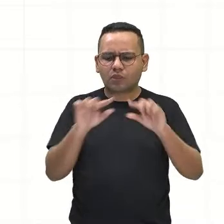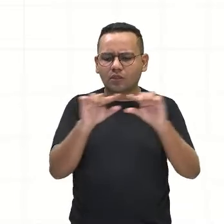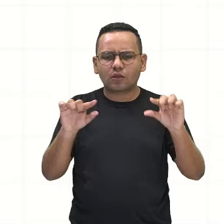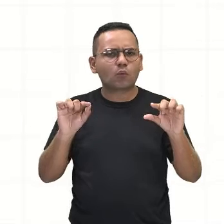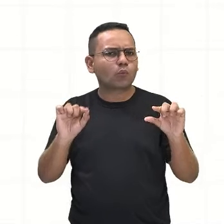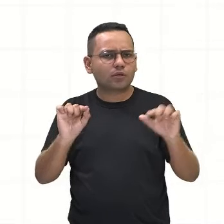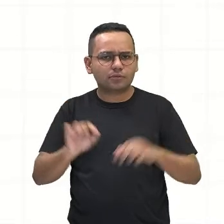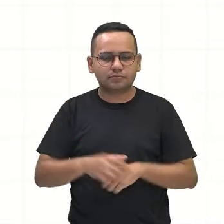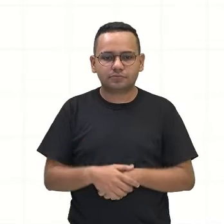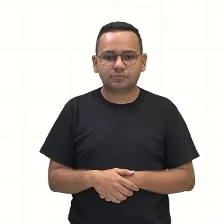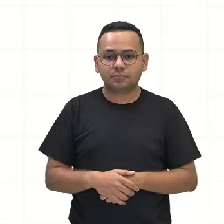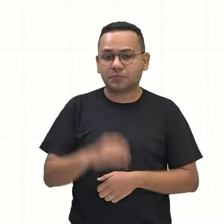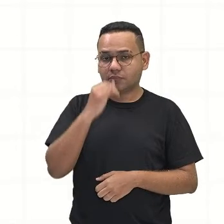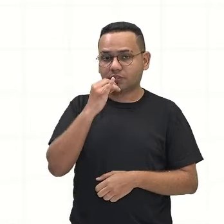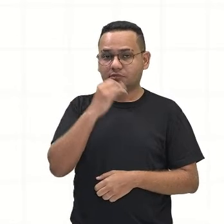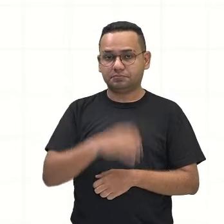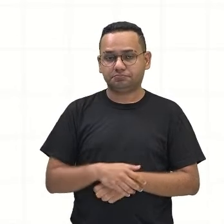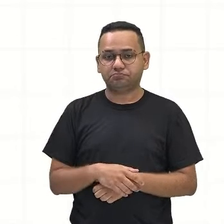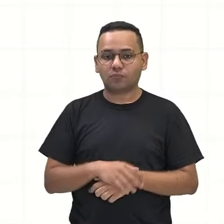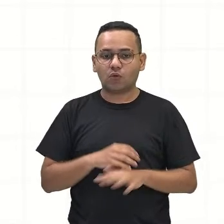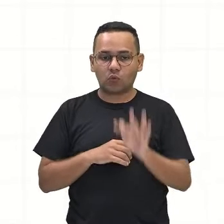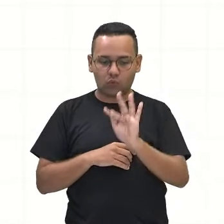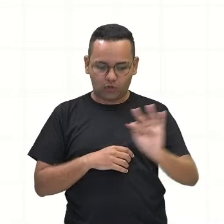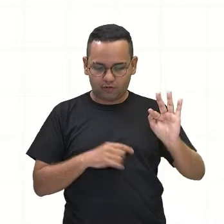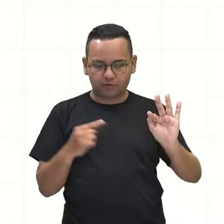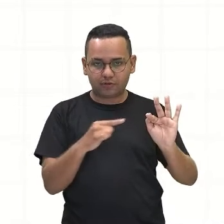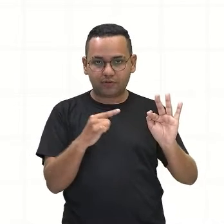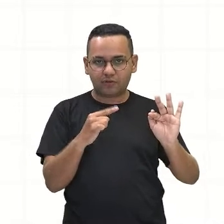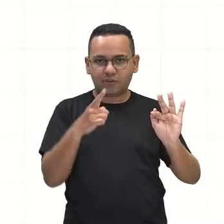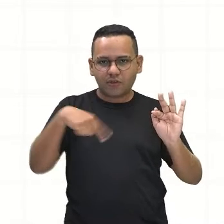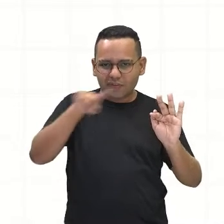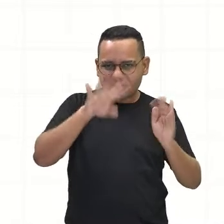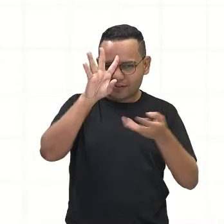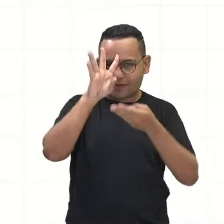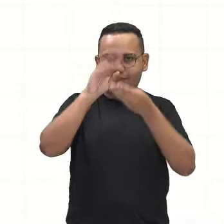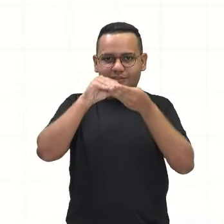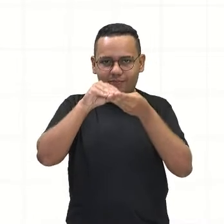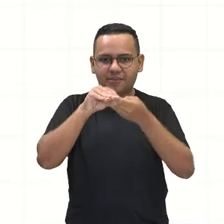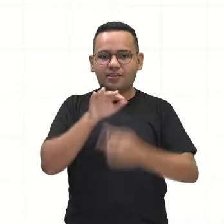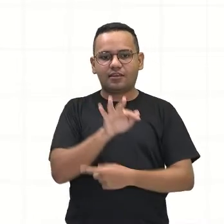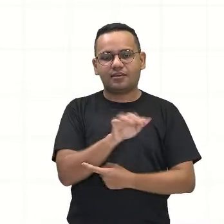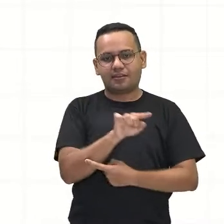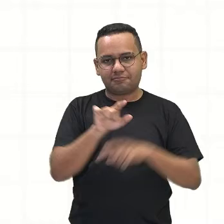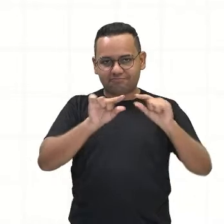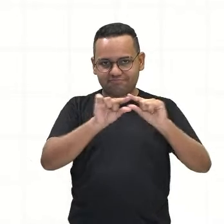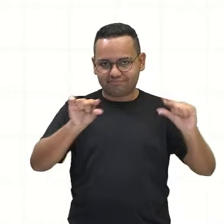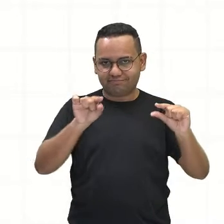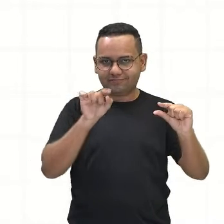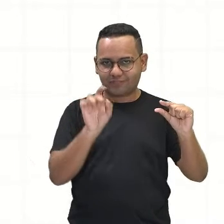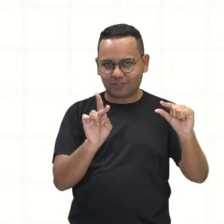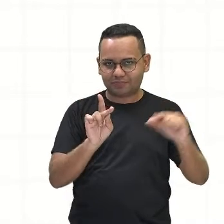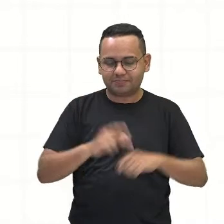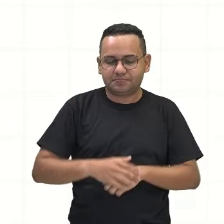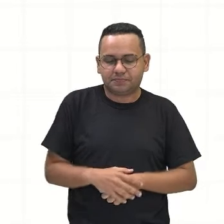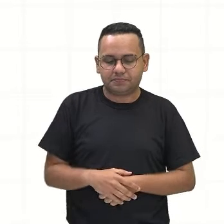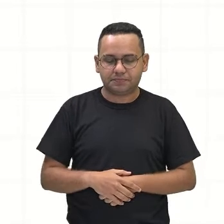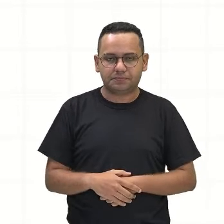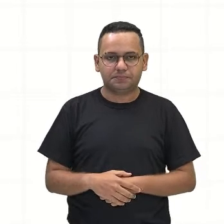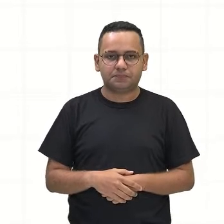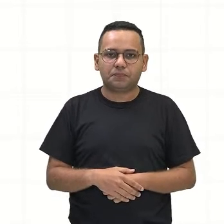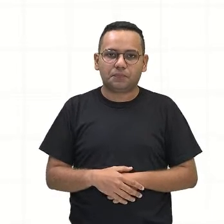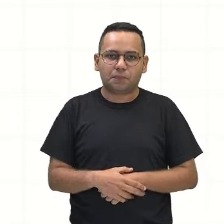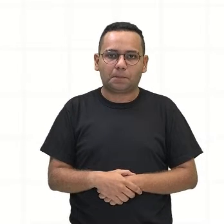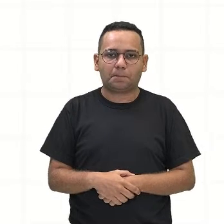o F, estou falando de frequência absoluta.